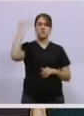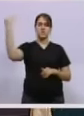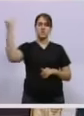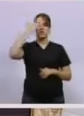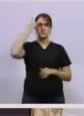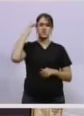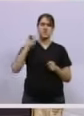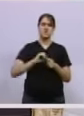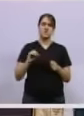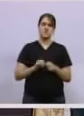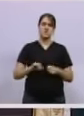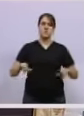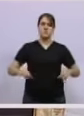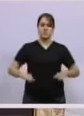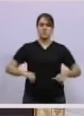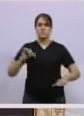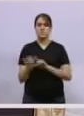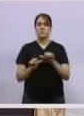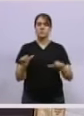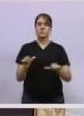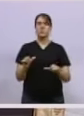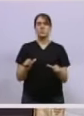pessoas que fizeram alquimia da dor que sentia.